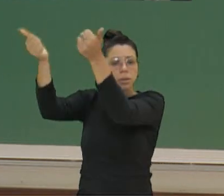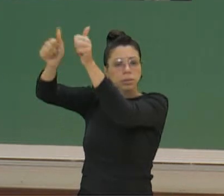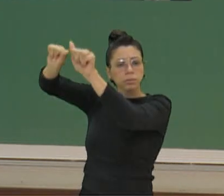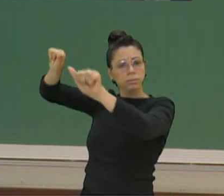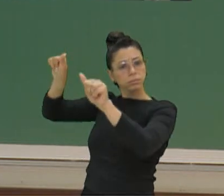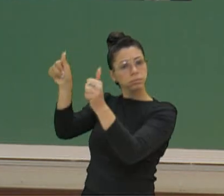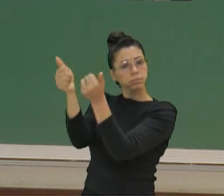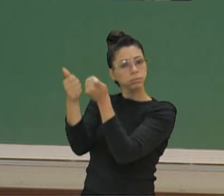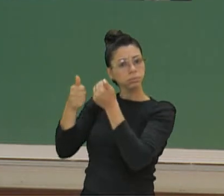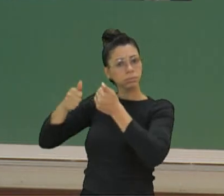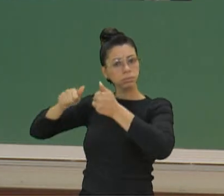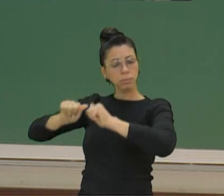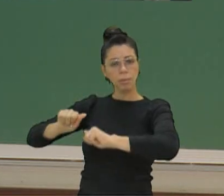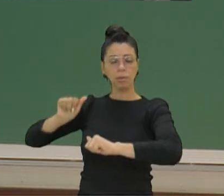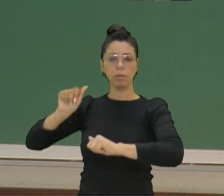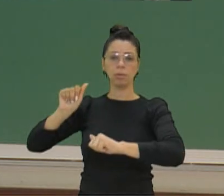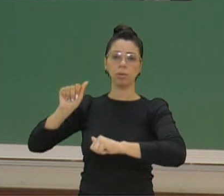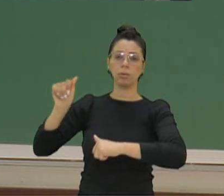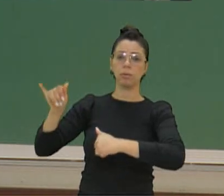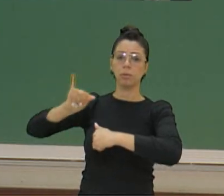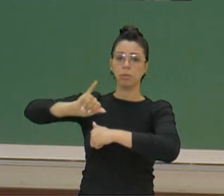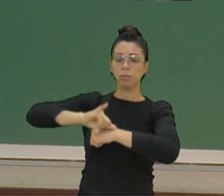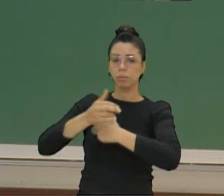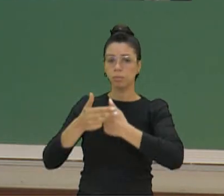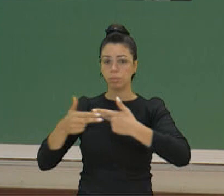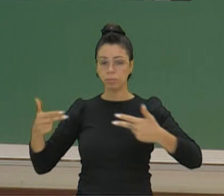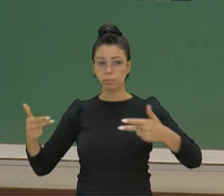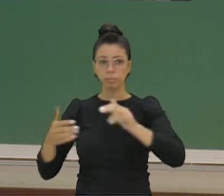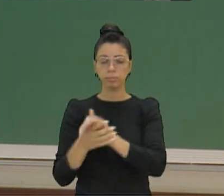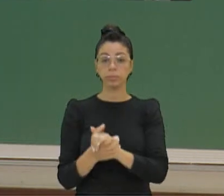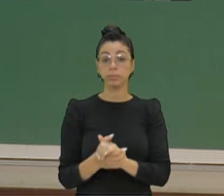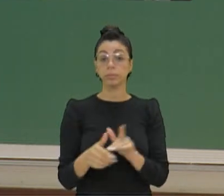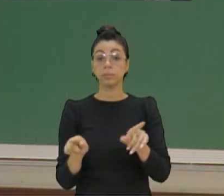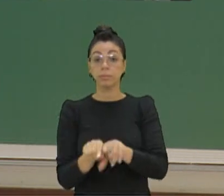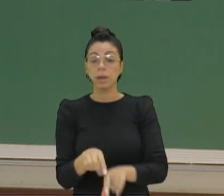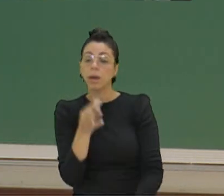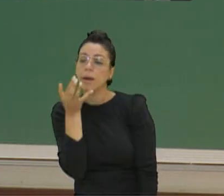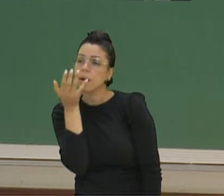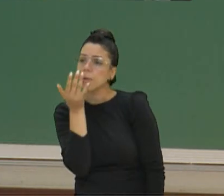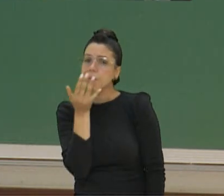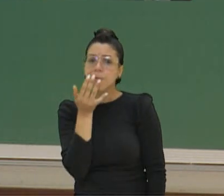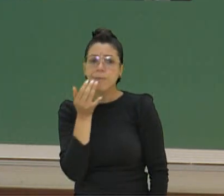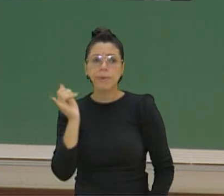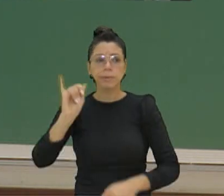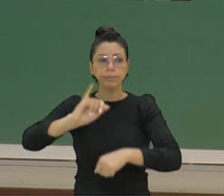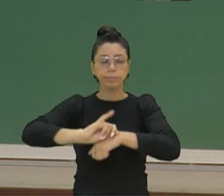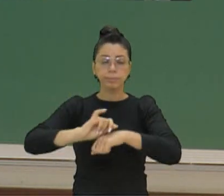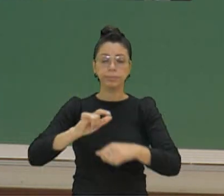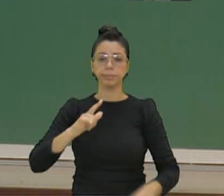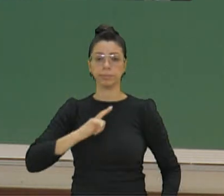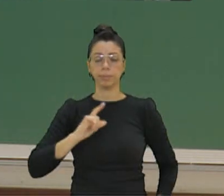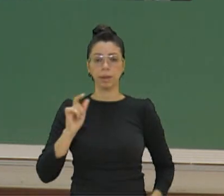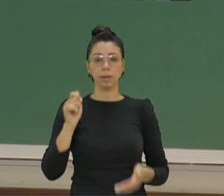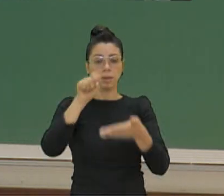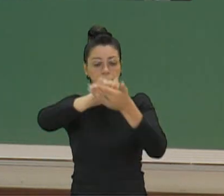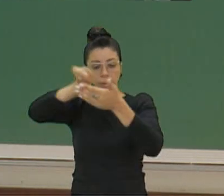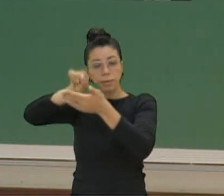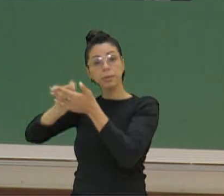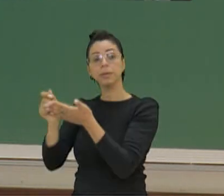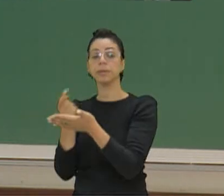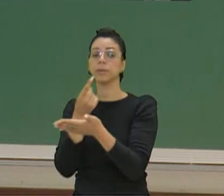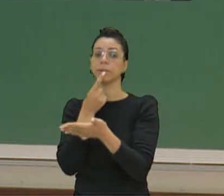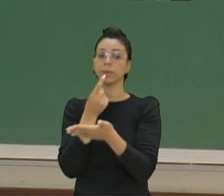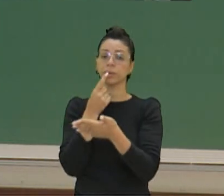dos objetos. O formato dessa televisão. As cores do objeto. Tem escrita em vermelha,